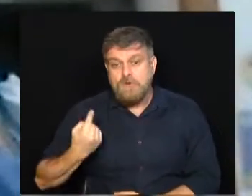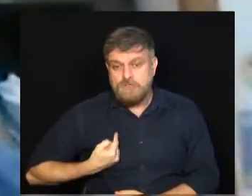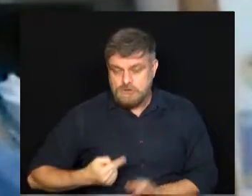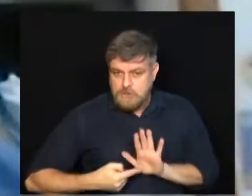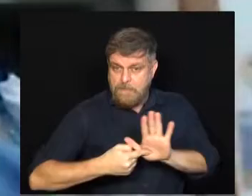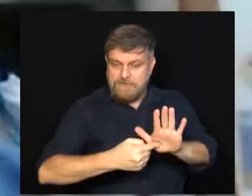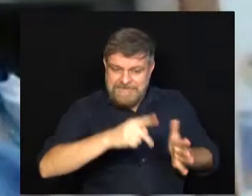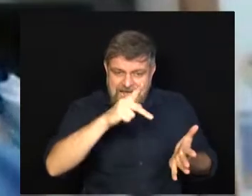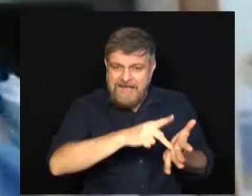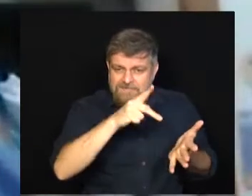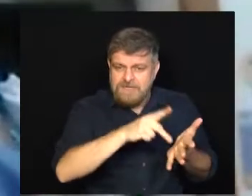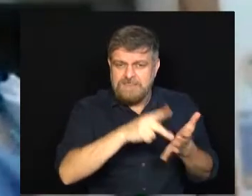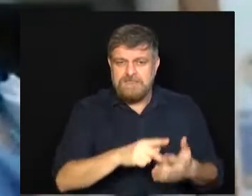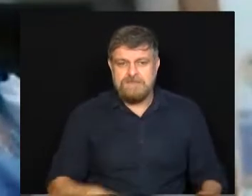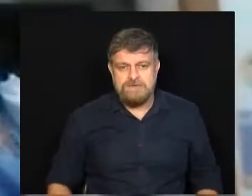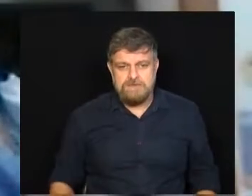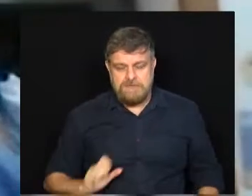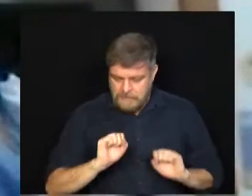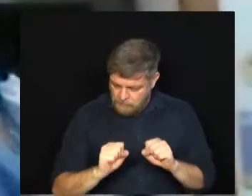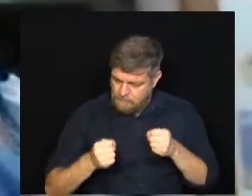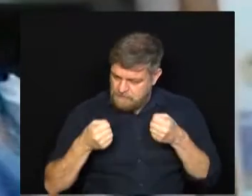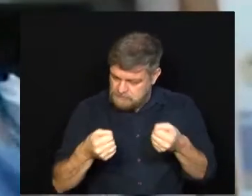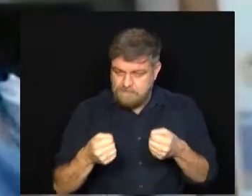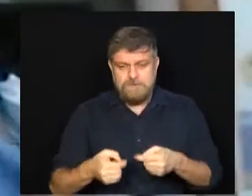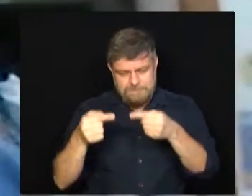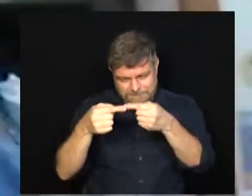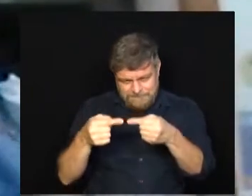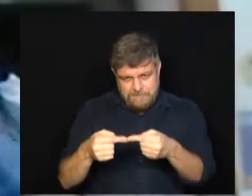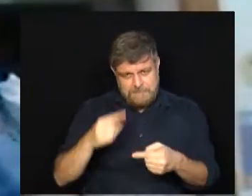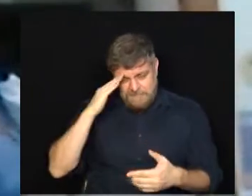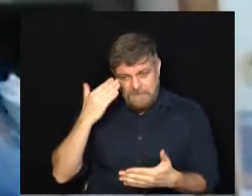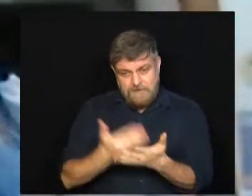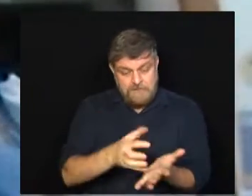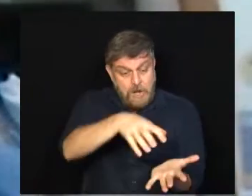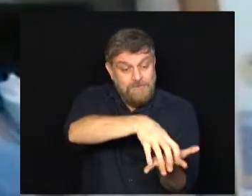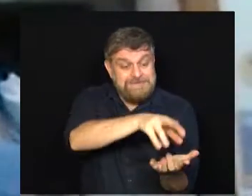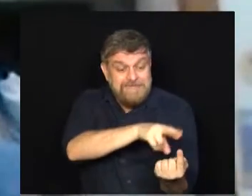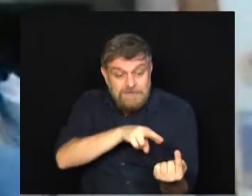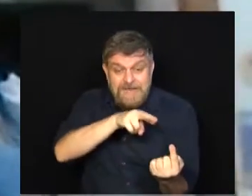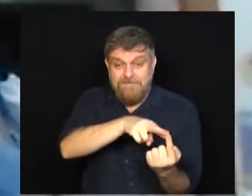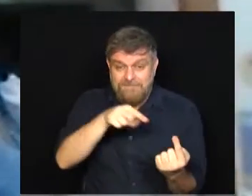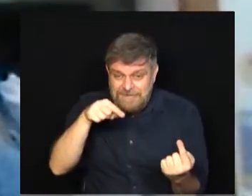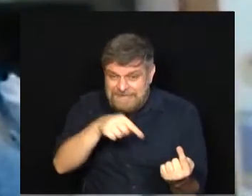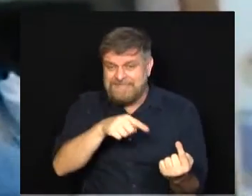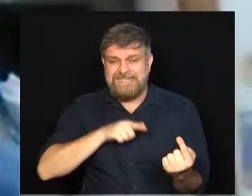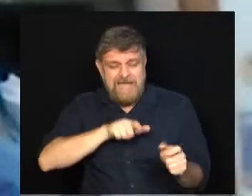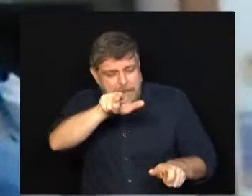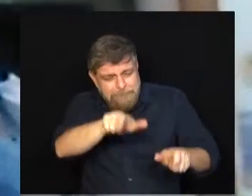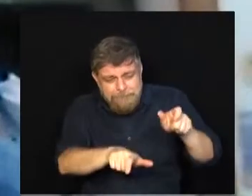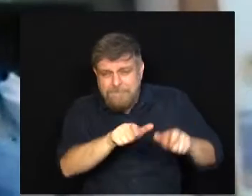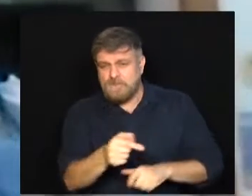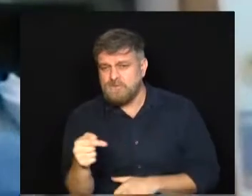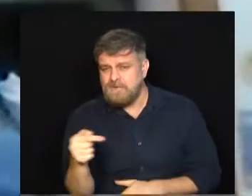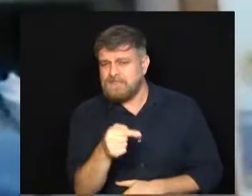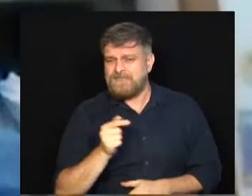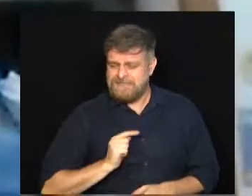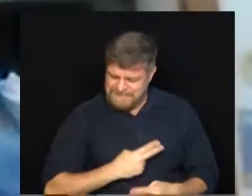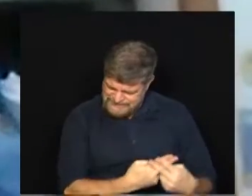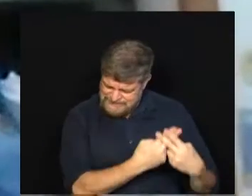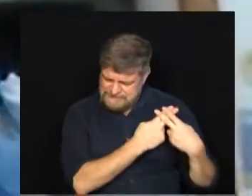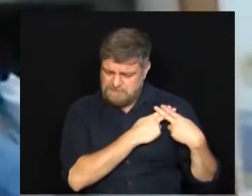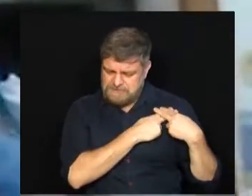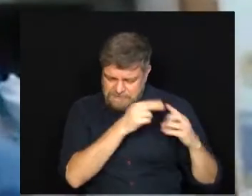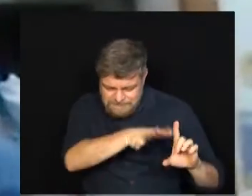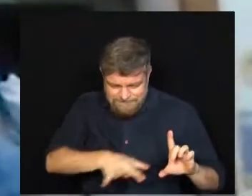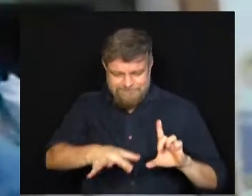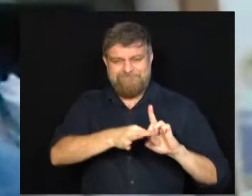de impunidade. Eu acho que é um esforço que vale a pena. Eu acredito que o centro de referência tem pessoas que estão comprometidas e aliadas à